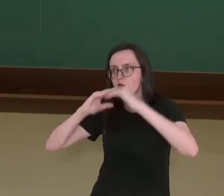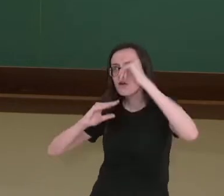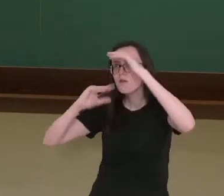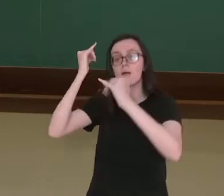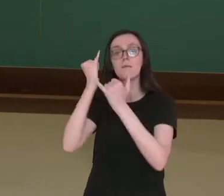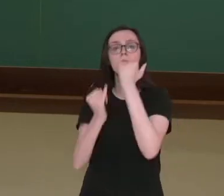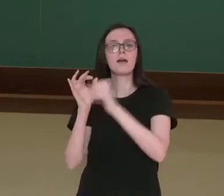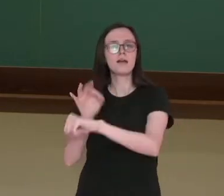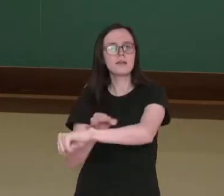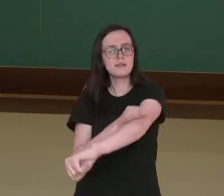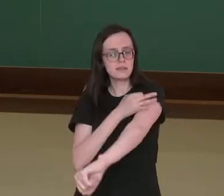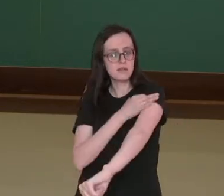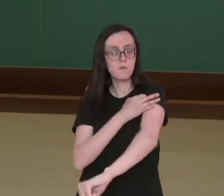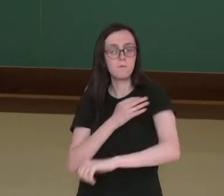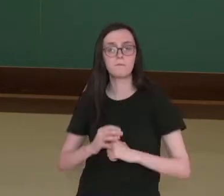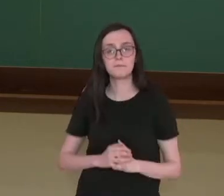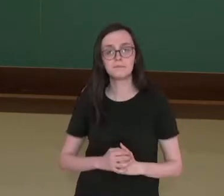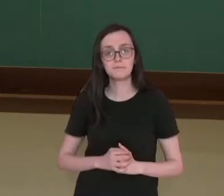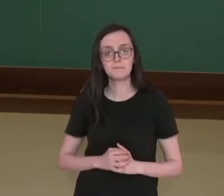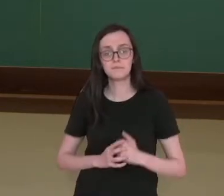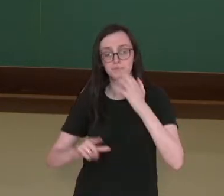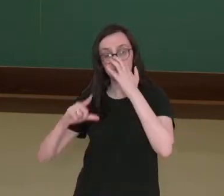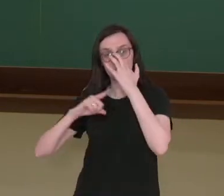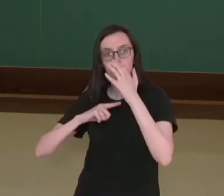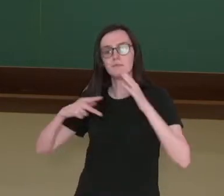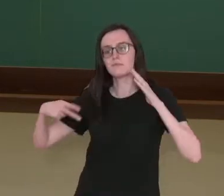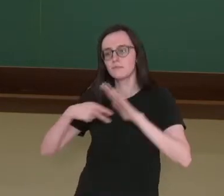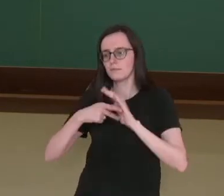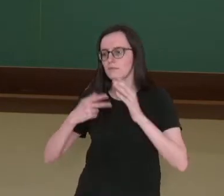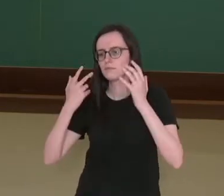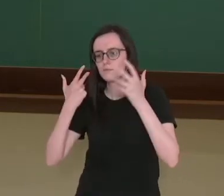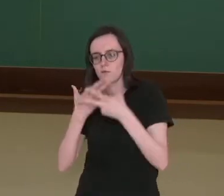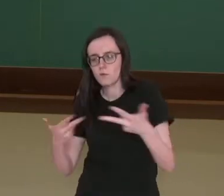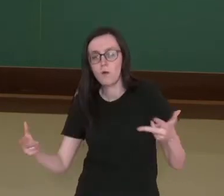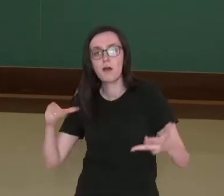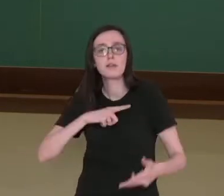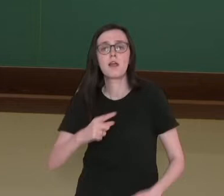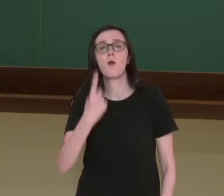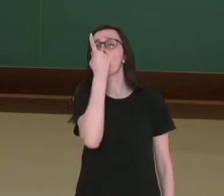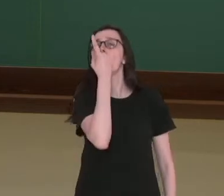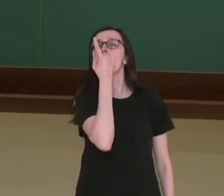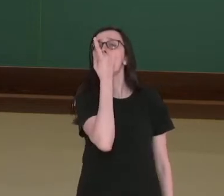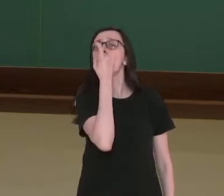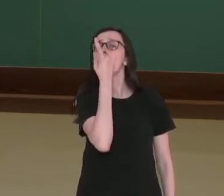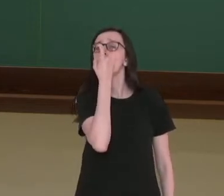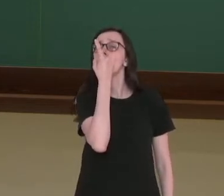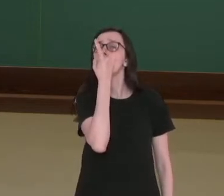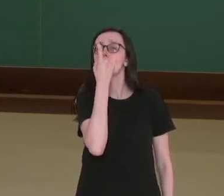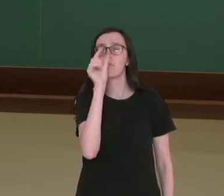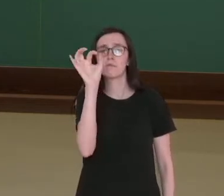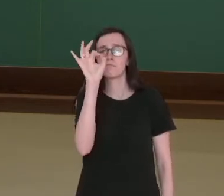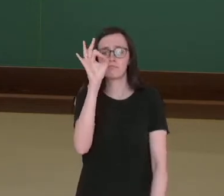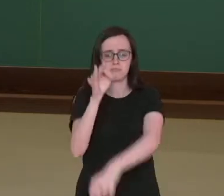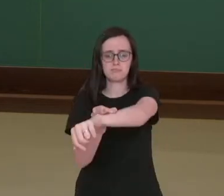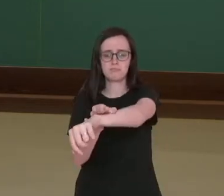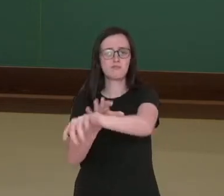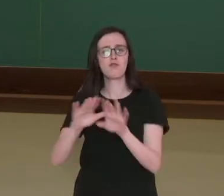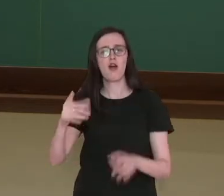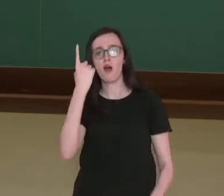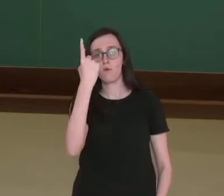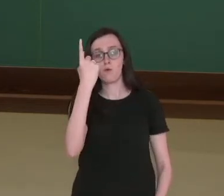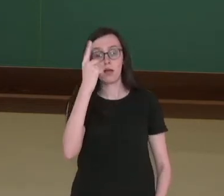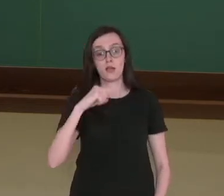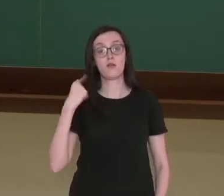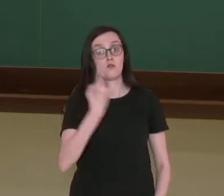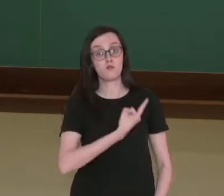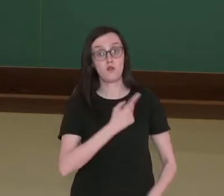uma célula. E existem organismos que são formados por uma única célula. E existem organismos como nós, seres humanos, que